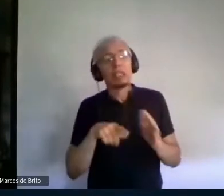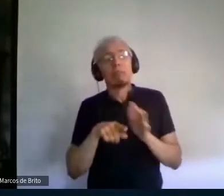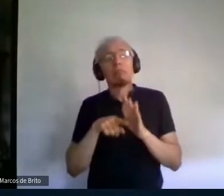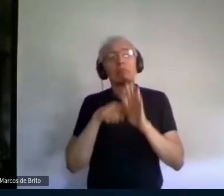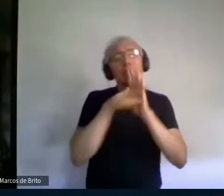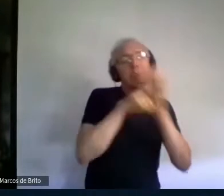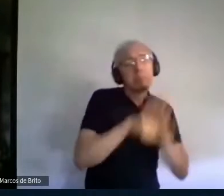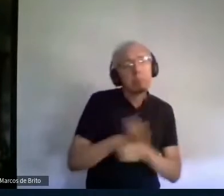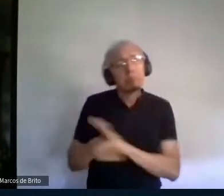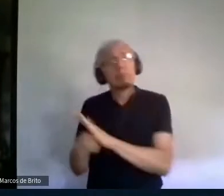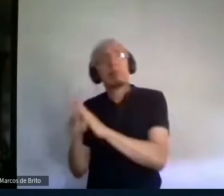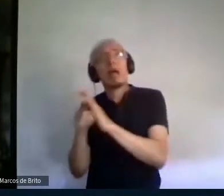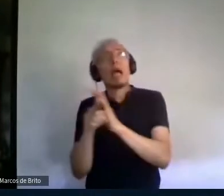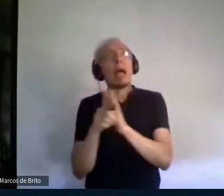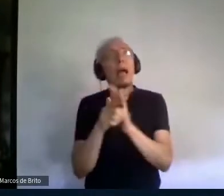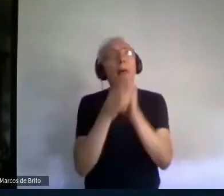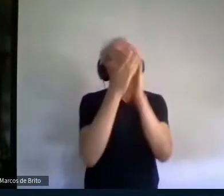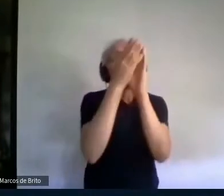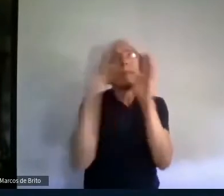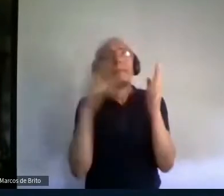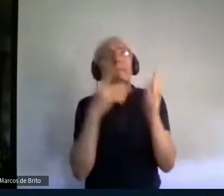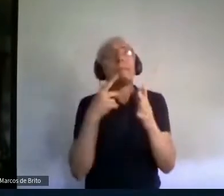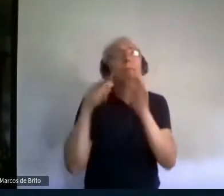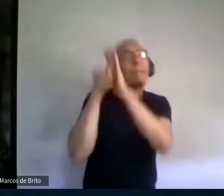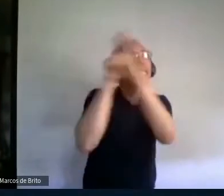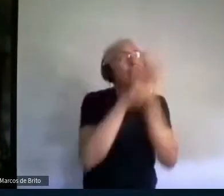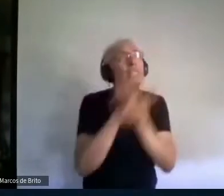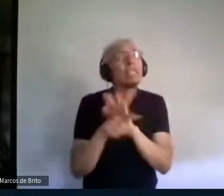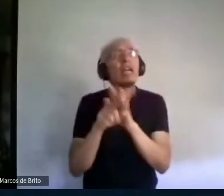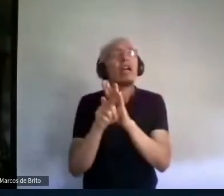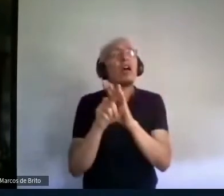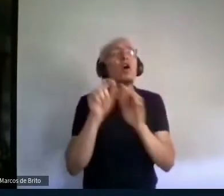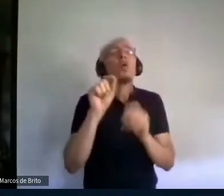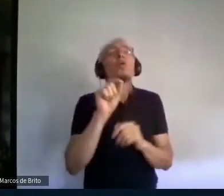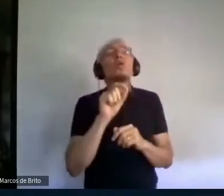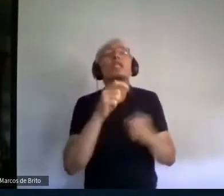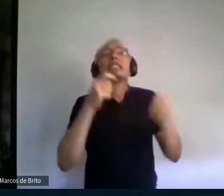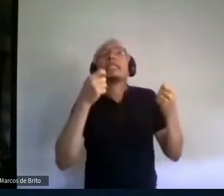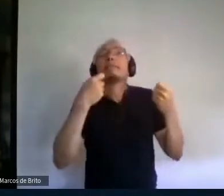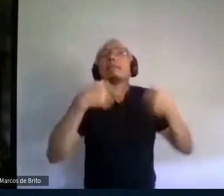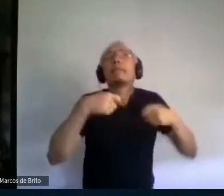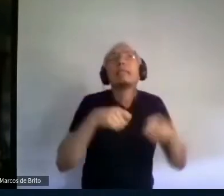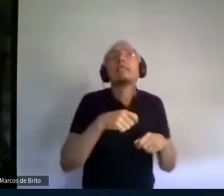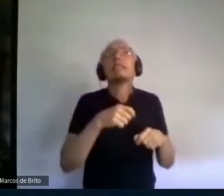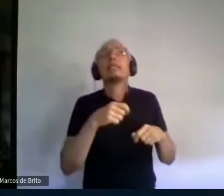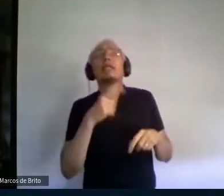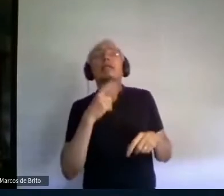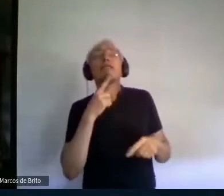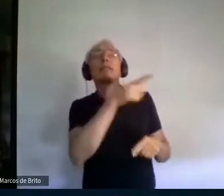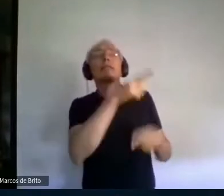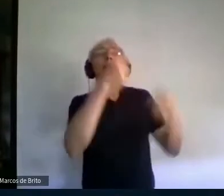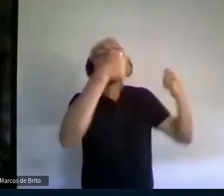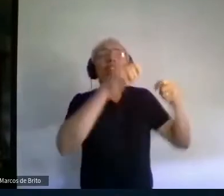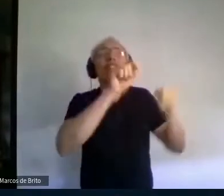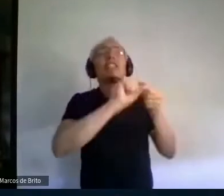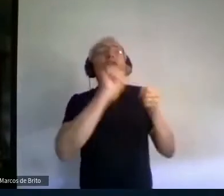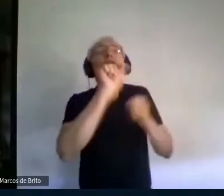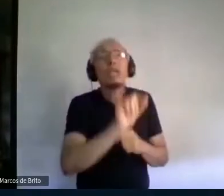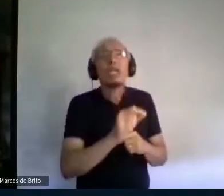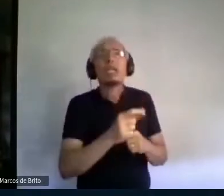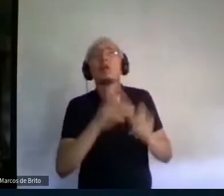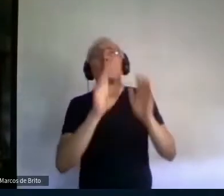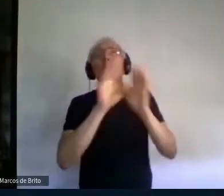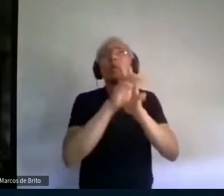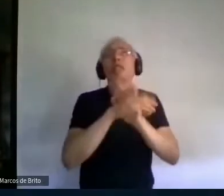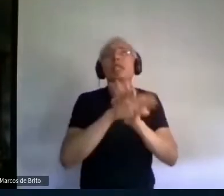bibliográfico, você identificou o que se espera, o que é necessário, considerando o conceito de tradução, o